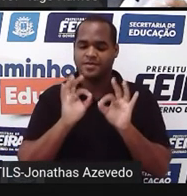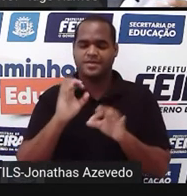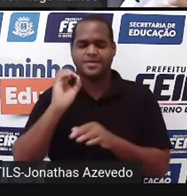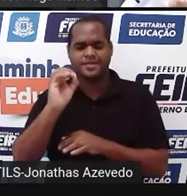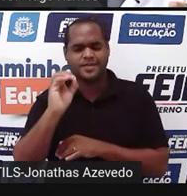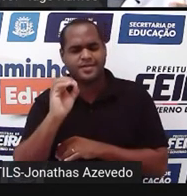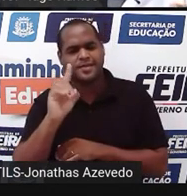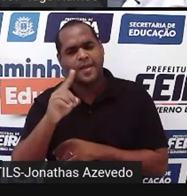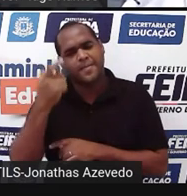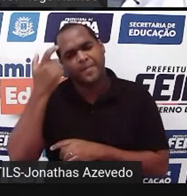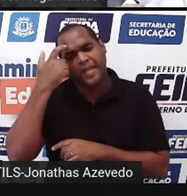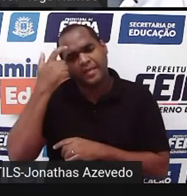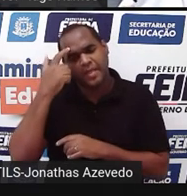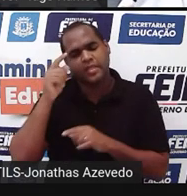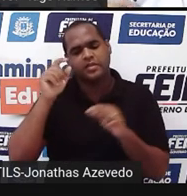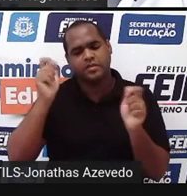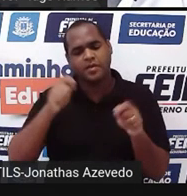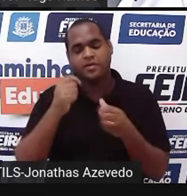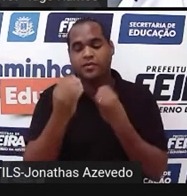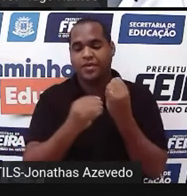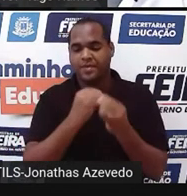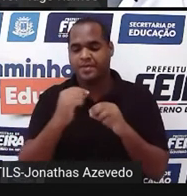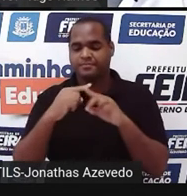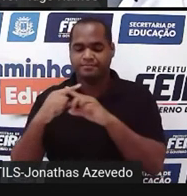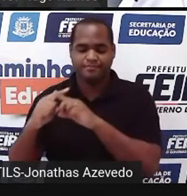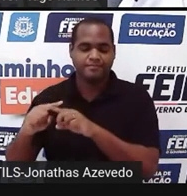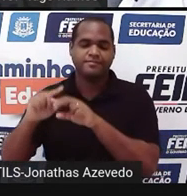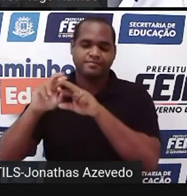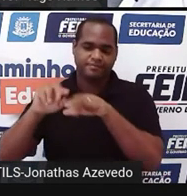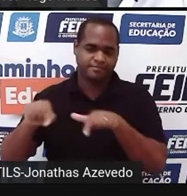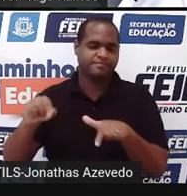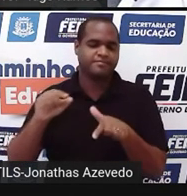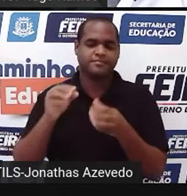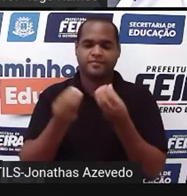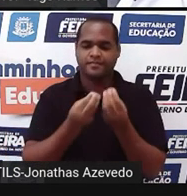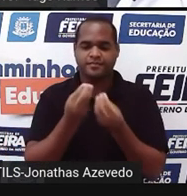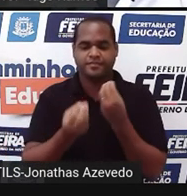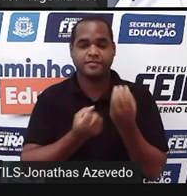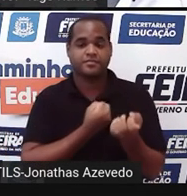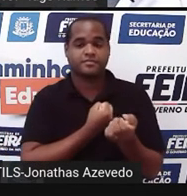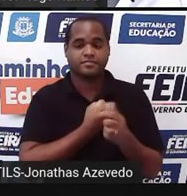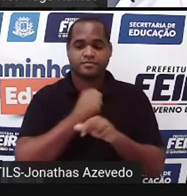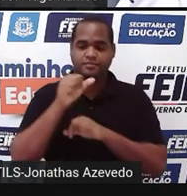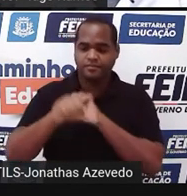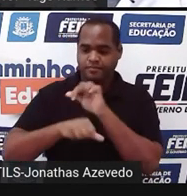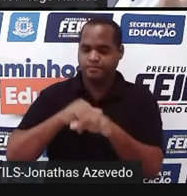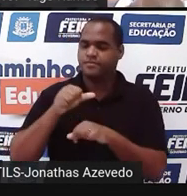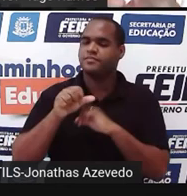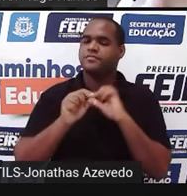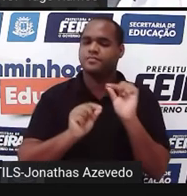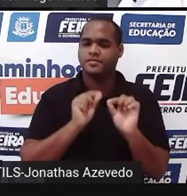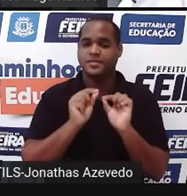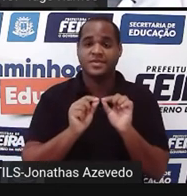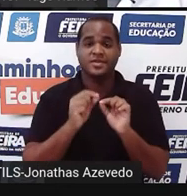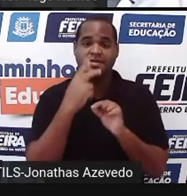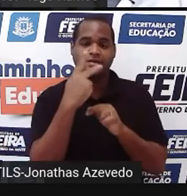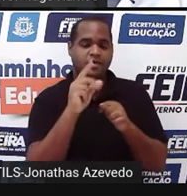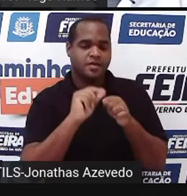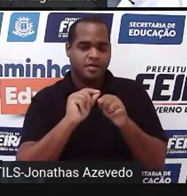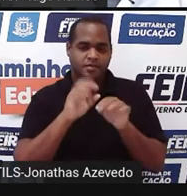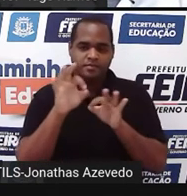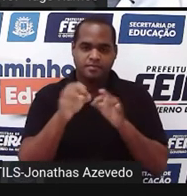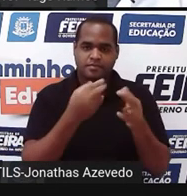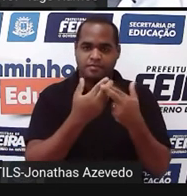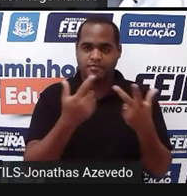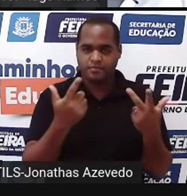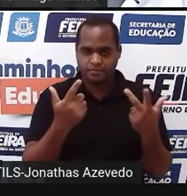pense em aplicar multiplicidade multiplicando por algum número que deu o posto tá do que você tem